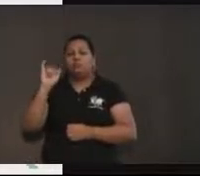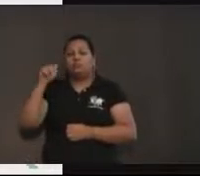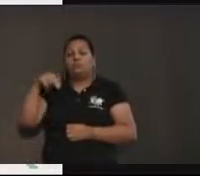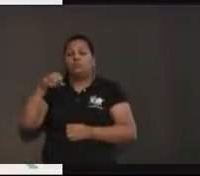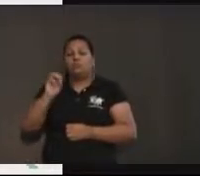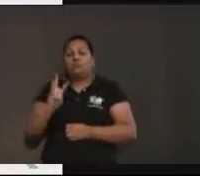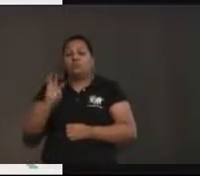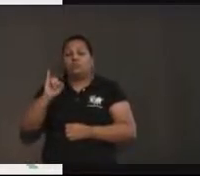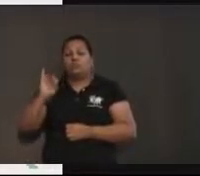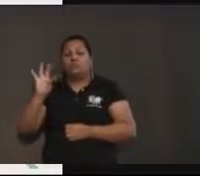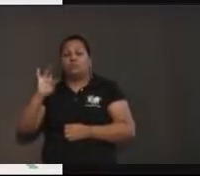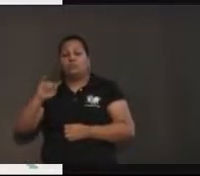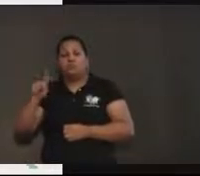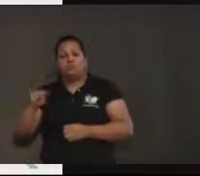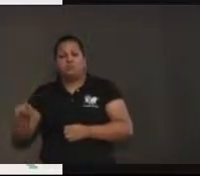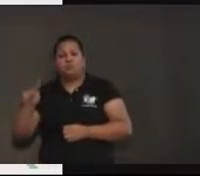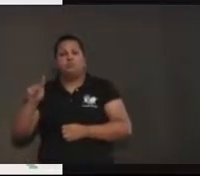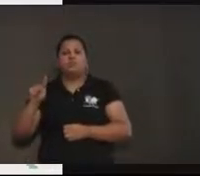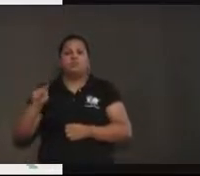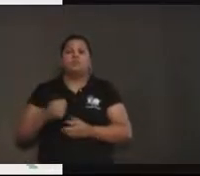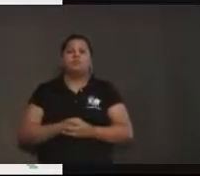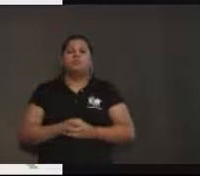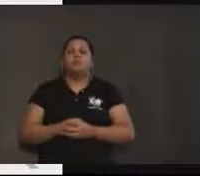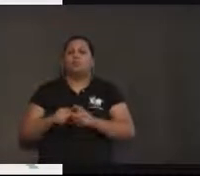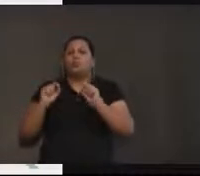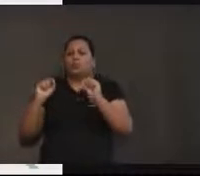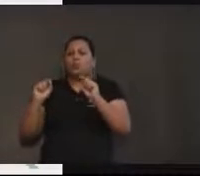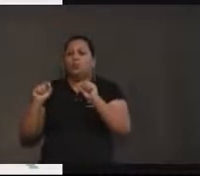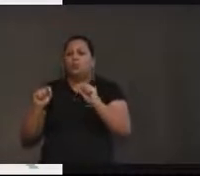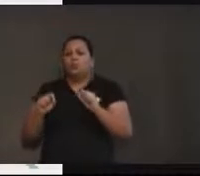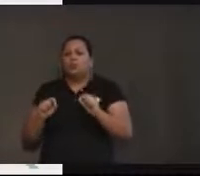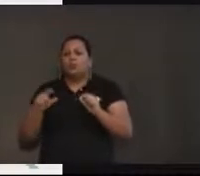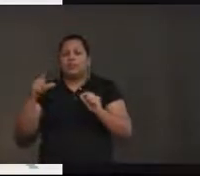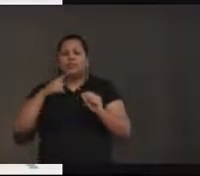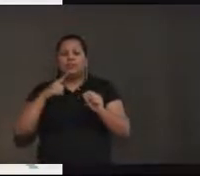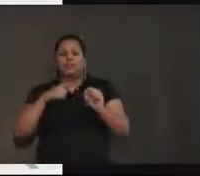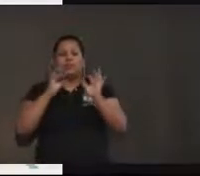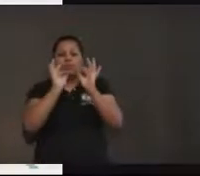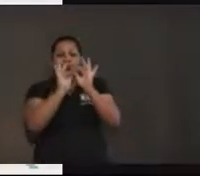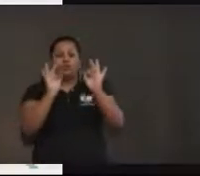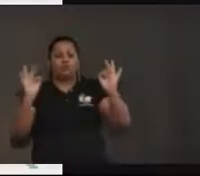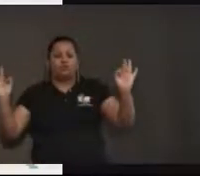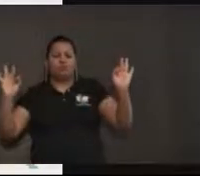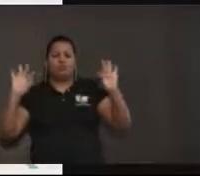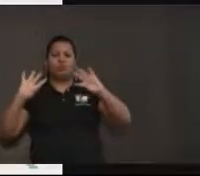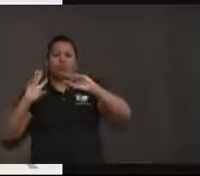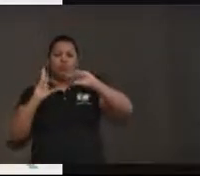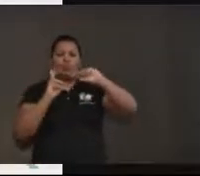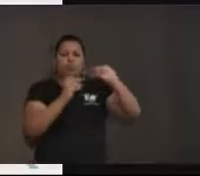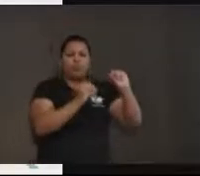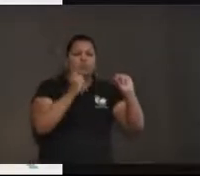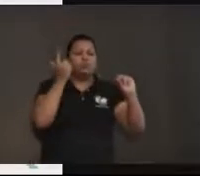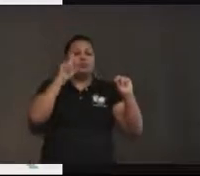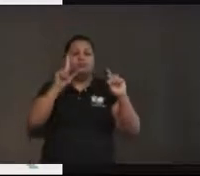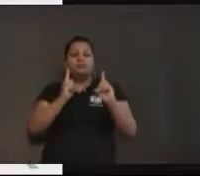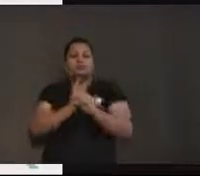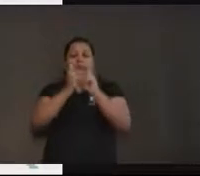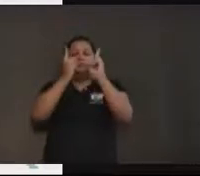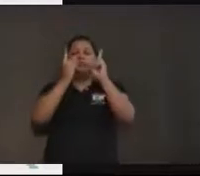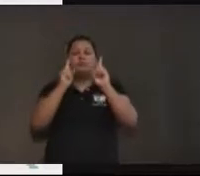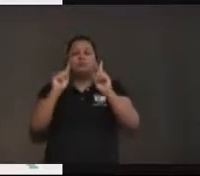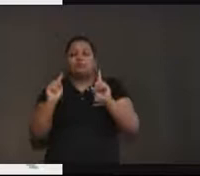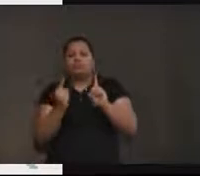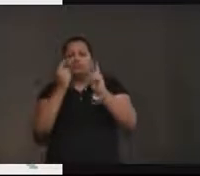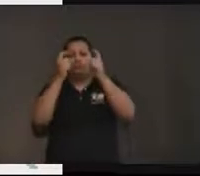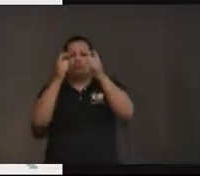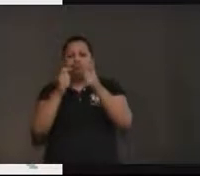três no qual você pega um funcionar o todo e acha um ponto crítico para o funcional usando o que a gente chama de Teorema do